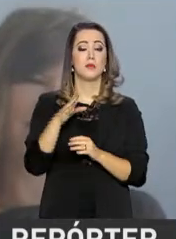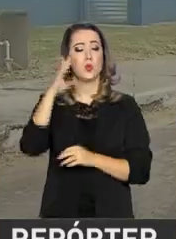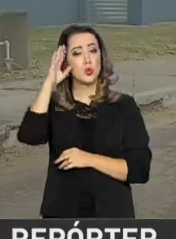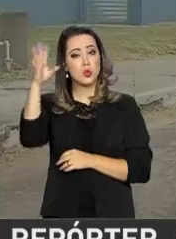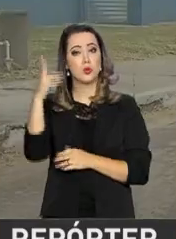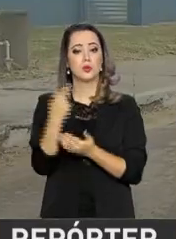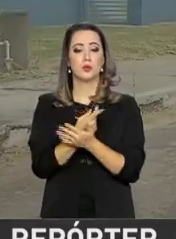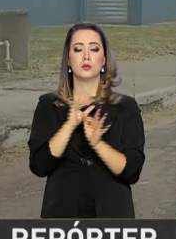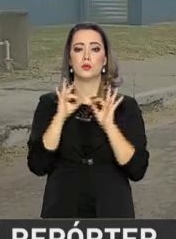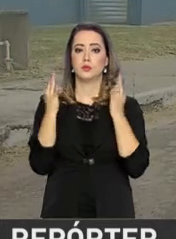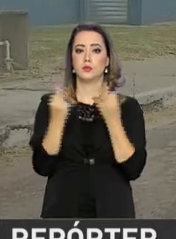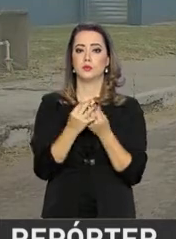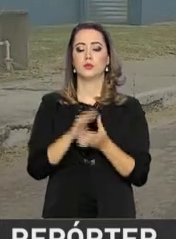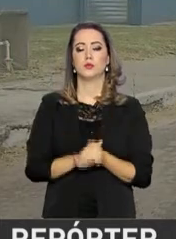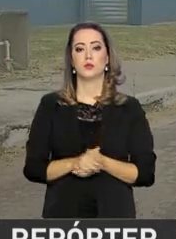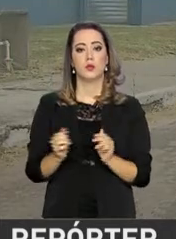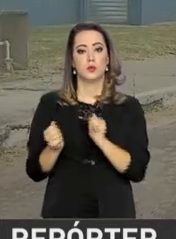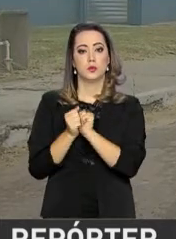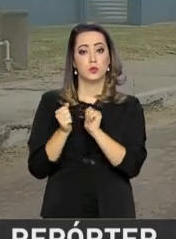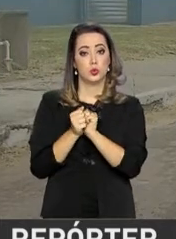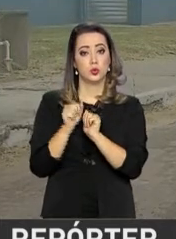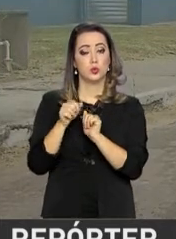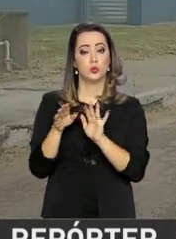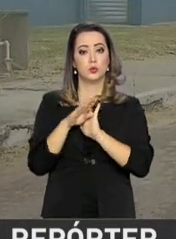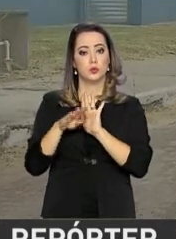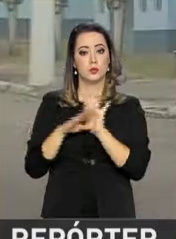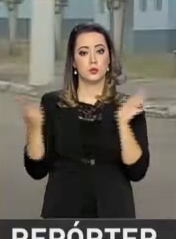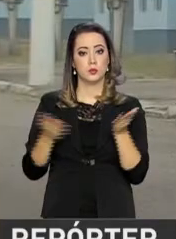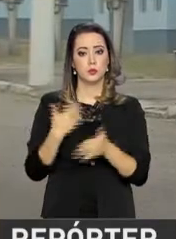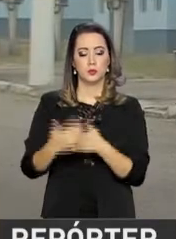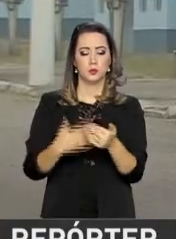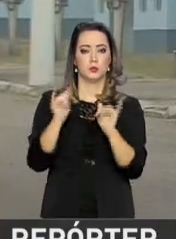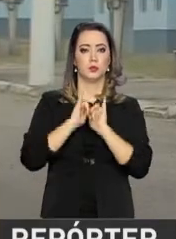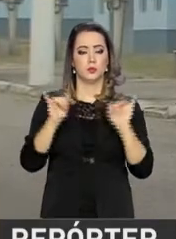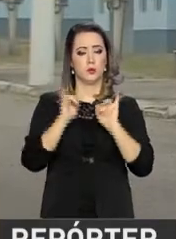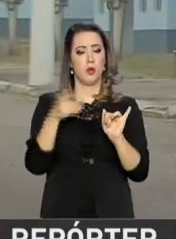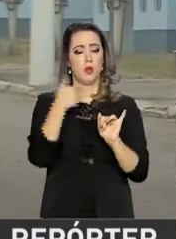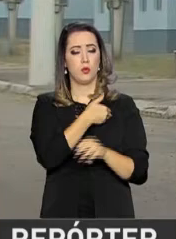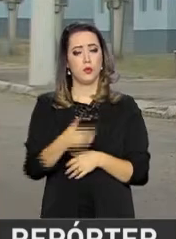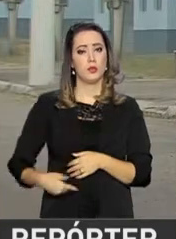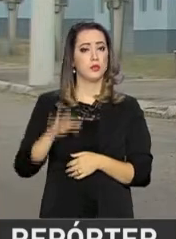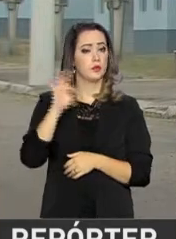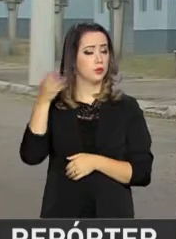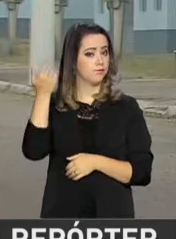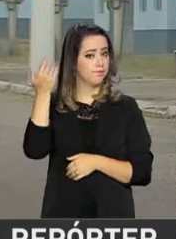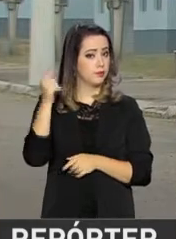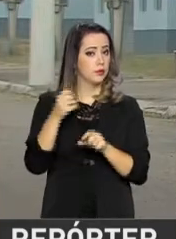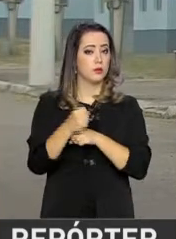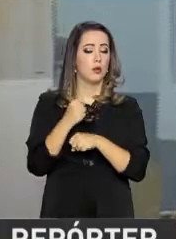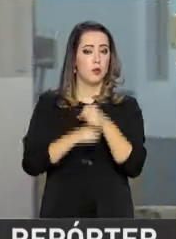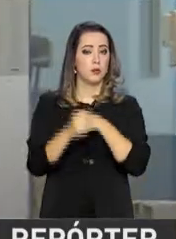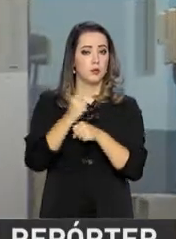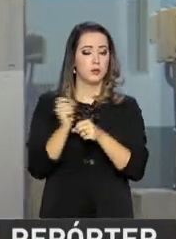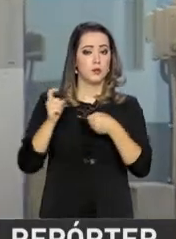famílias o minha casa minha vida integra o programa agora é avançar lançado pelo governo federal no ano passado para retomar